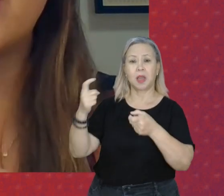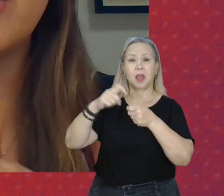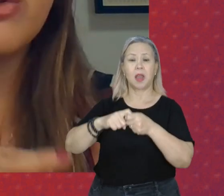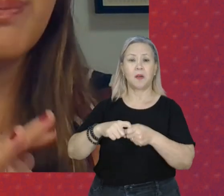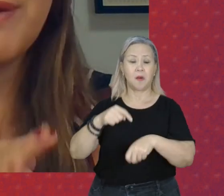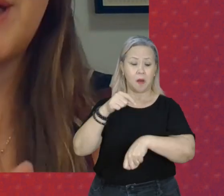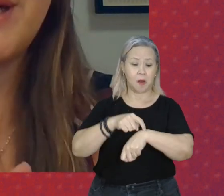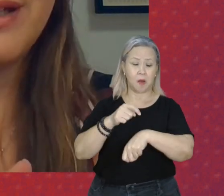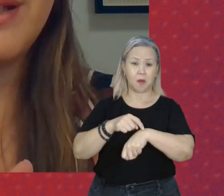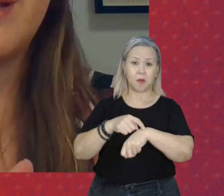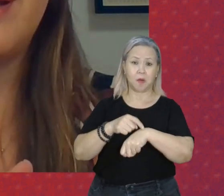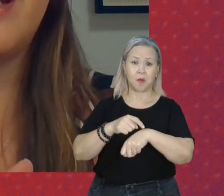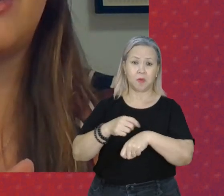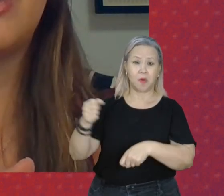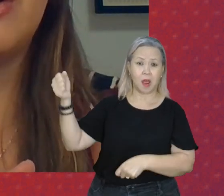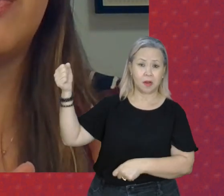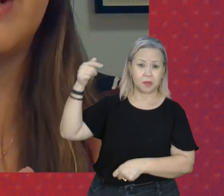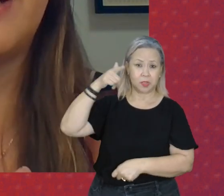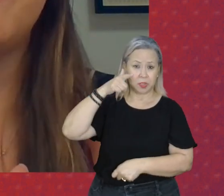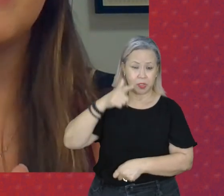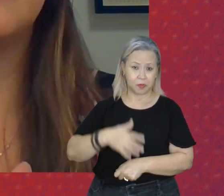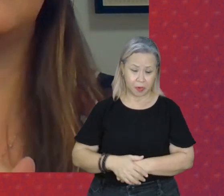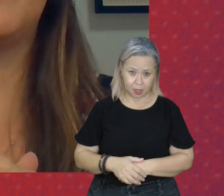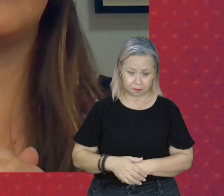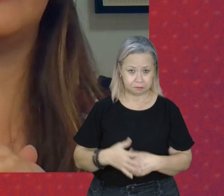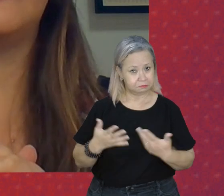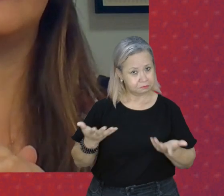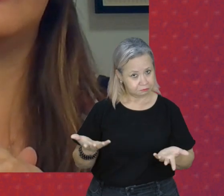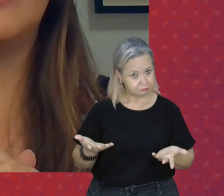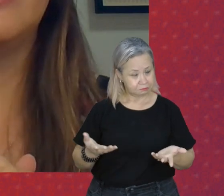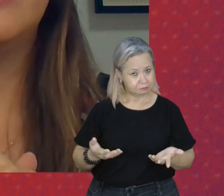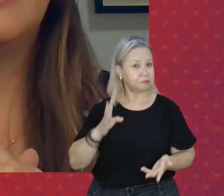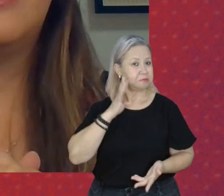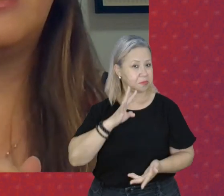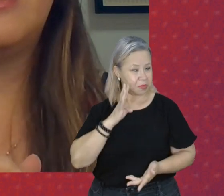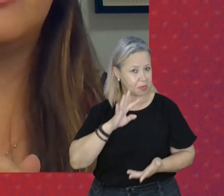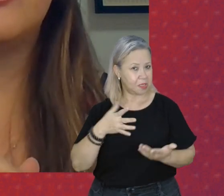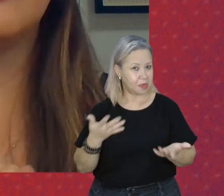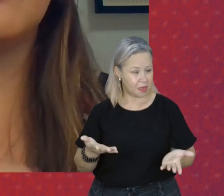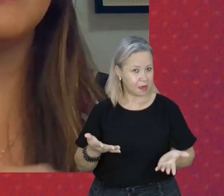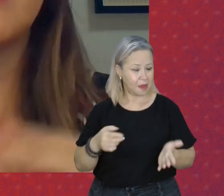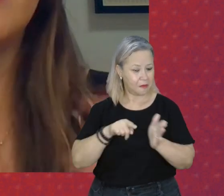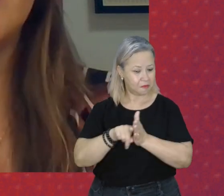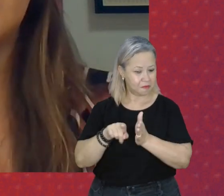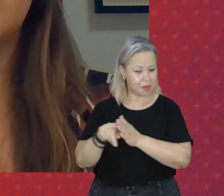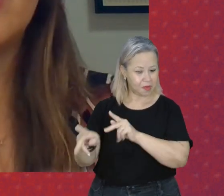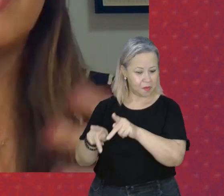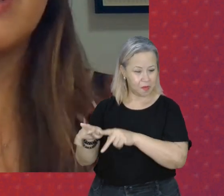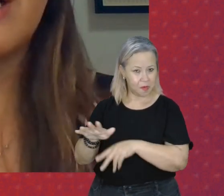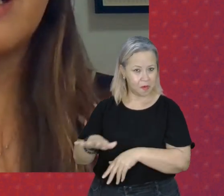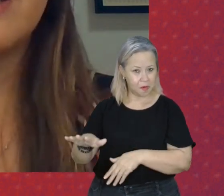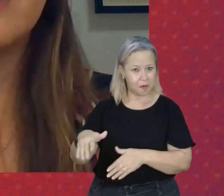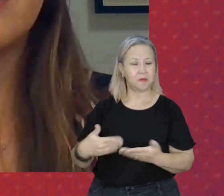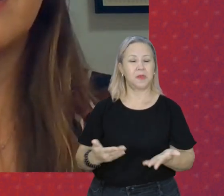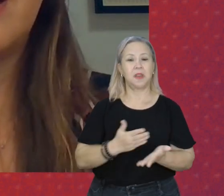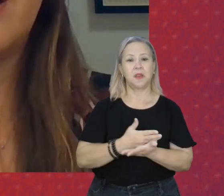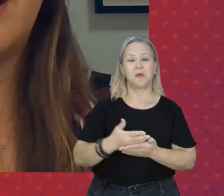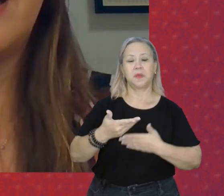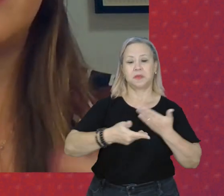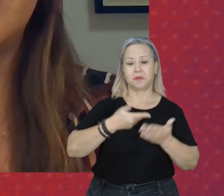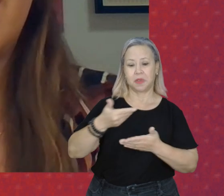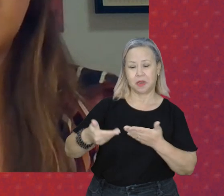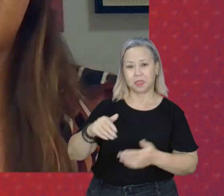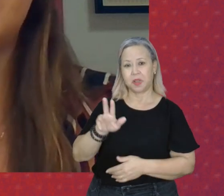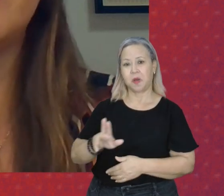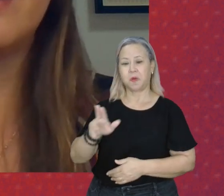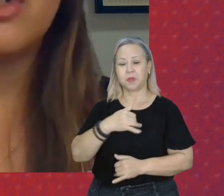de verão. Eu achei super bacana essa iniciativa, né, do presidente Lula, de começar a interagir, usar